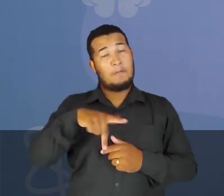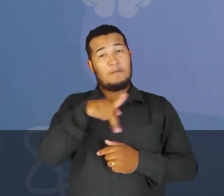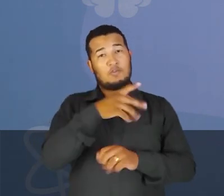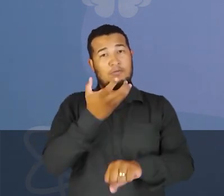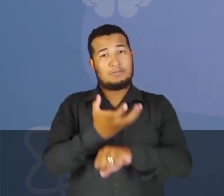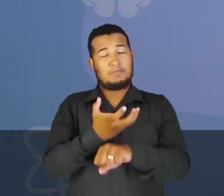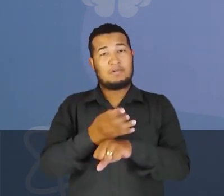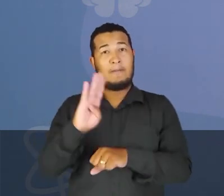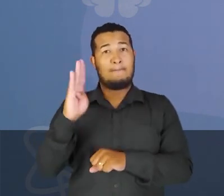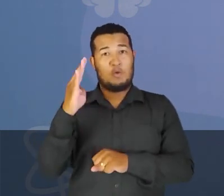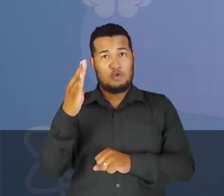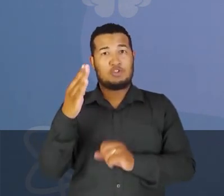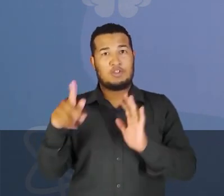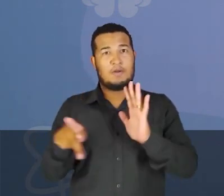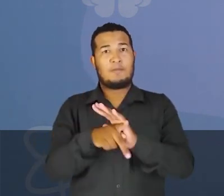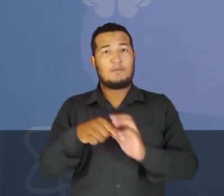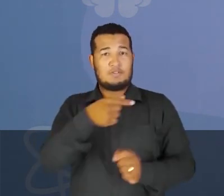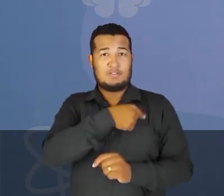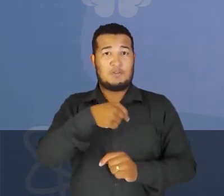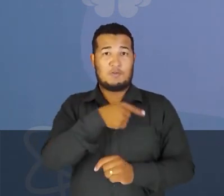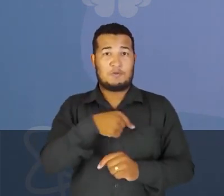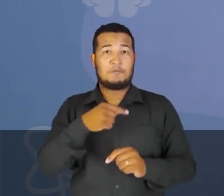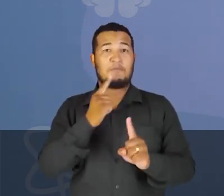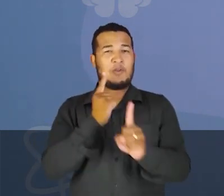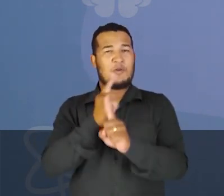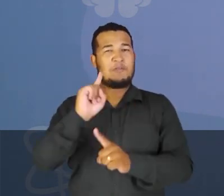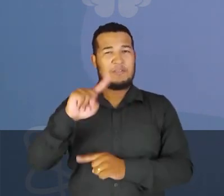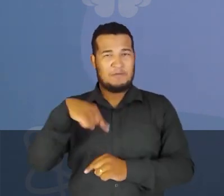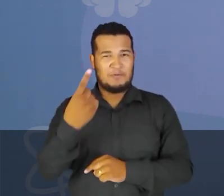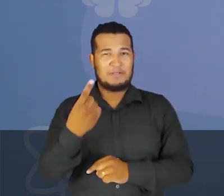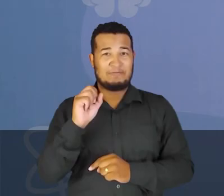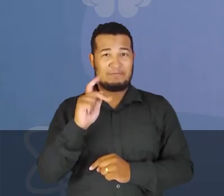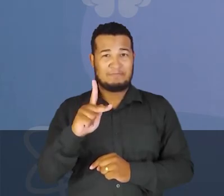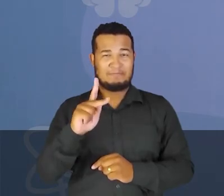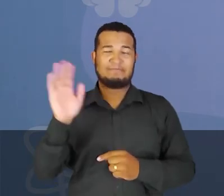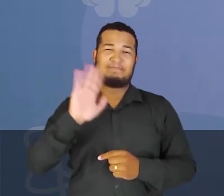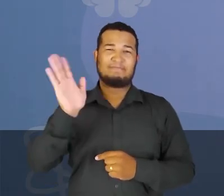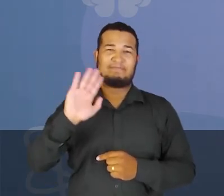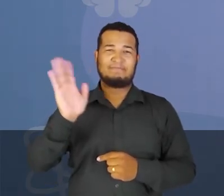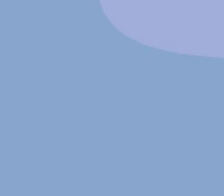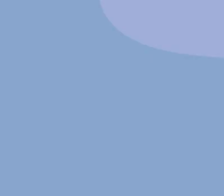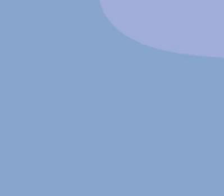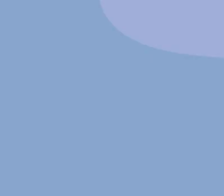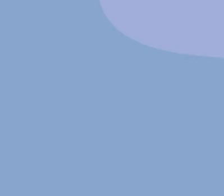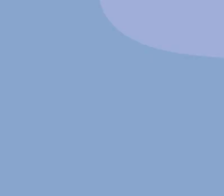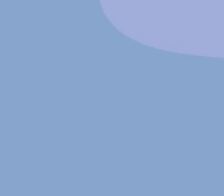de Biologia da Rede do Estado do Espírito Santo e eu te encontro na próxima aula, ok? Muito obrigado.